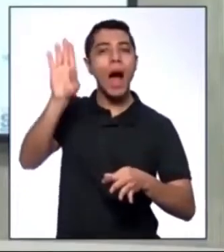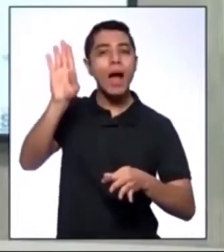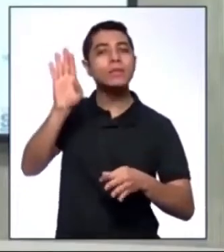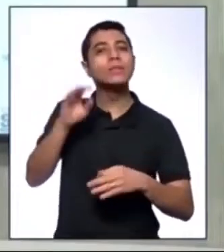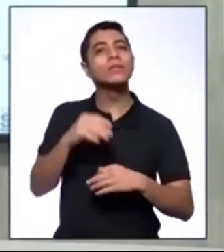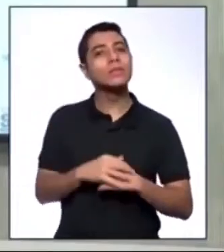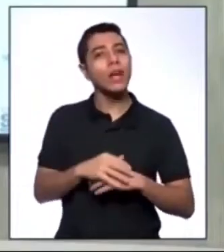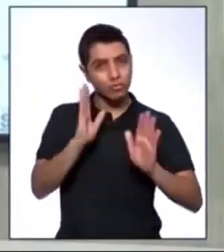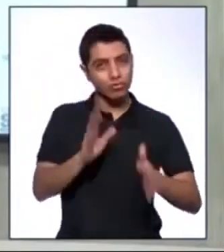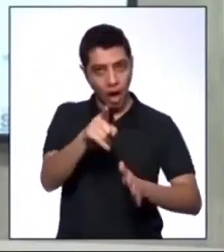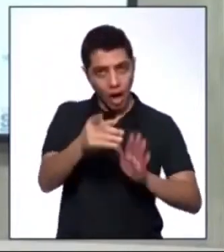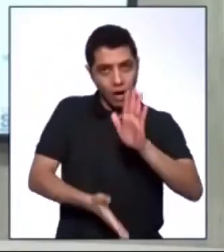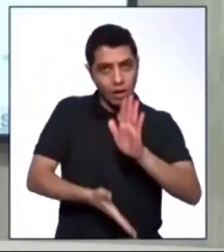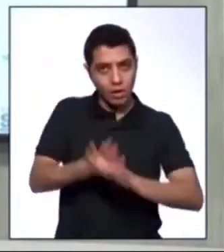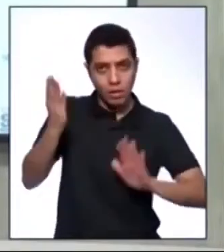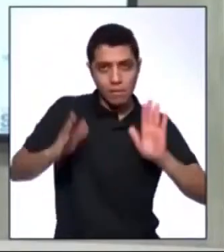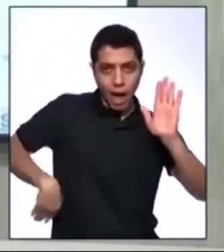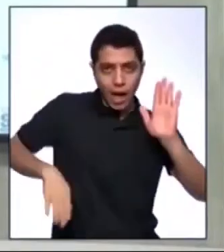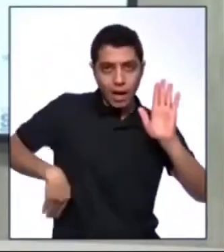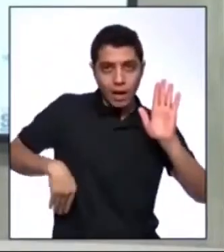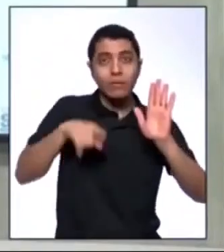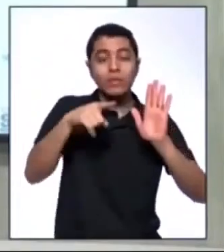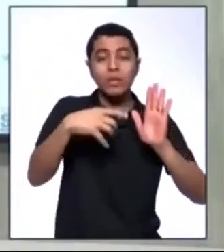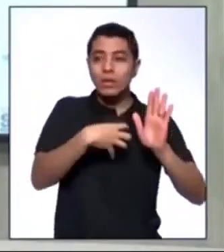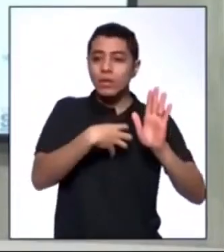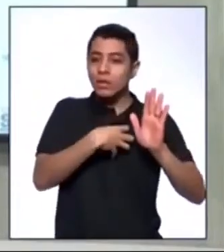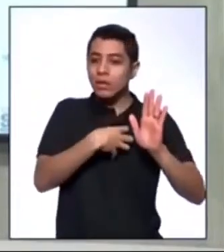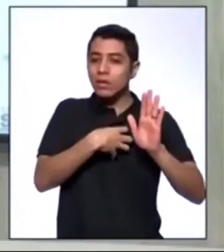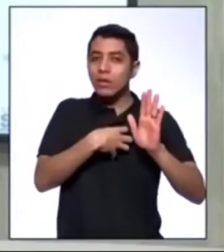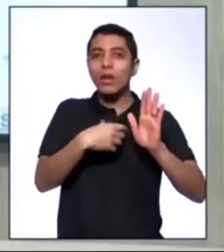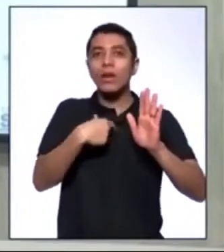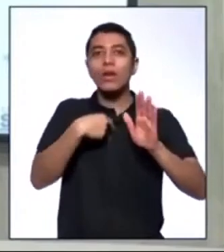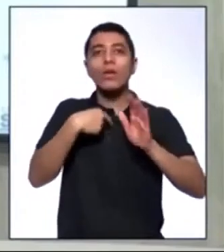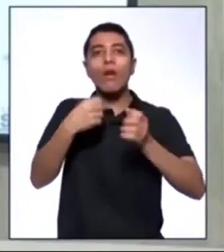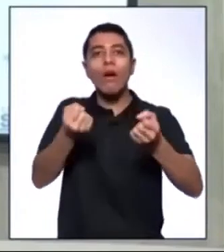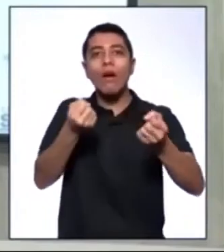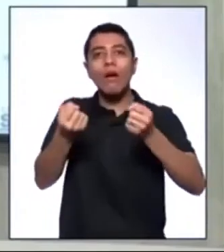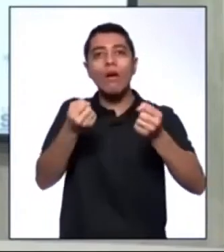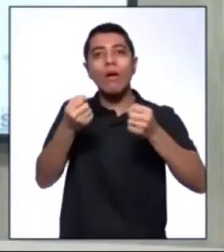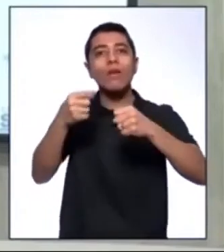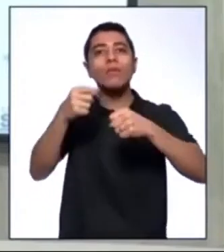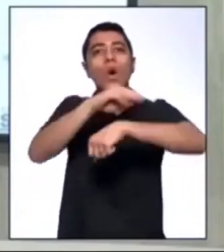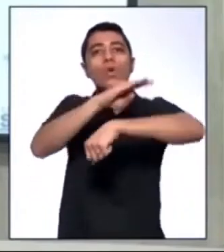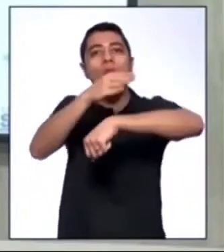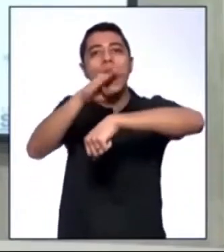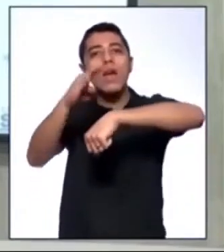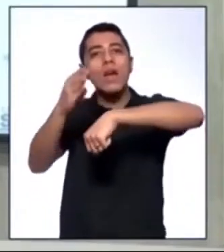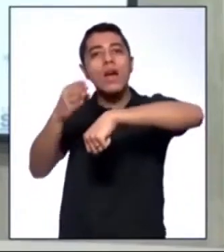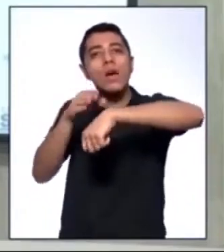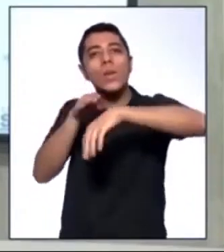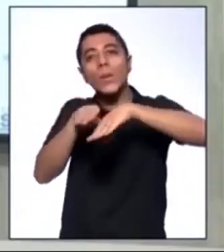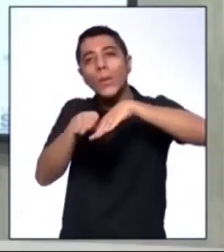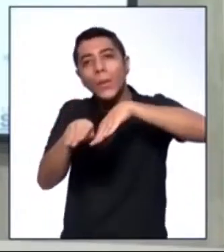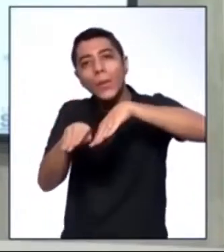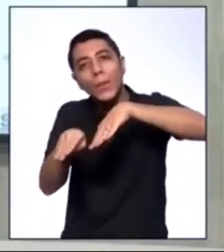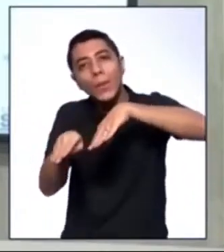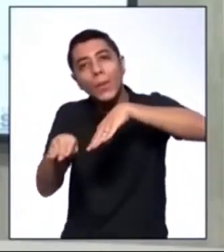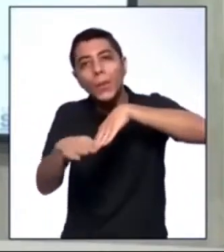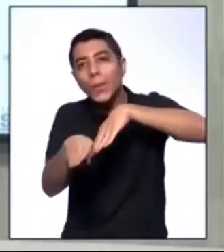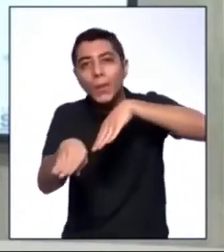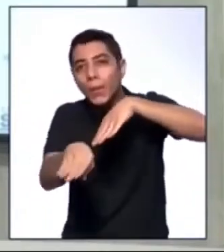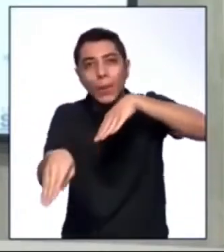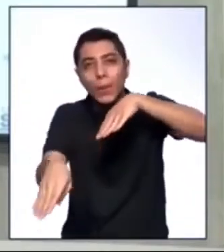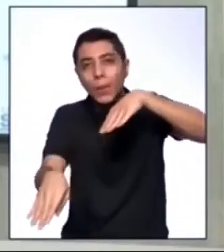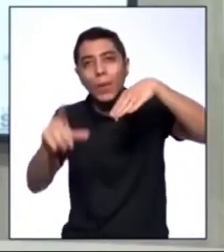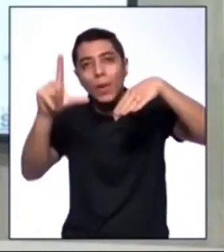gente percebe que São Paulo fica num planalto, né? Ou seja, galera, o clima de São Paulo, do sul de Minas, né? Nós temos aqui